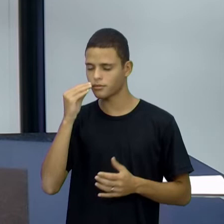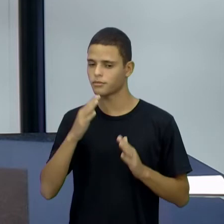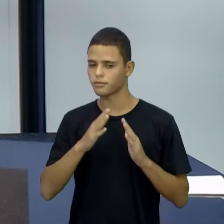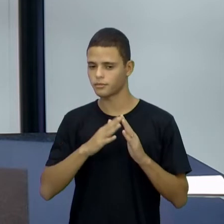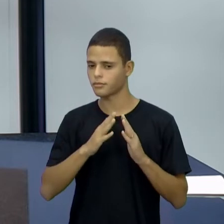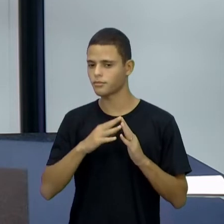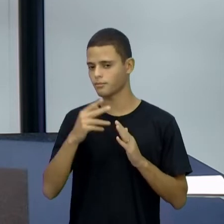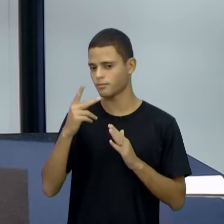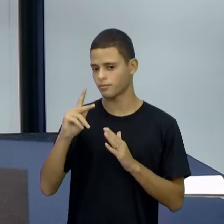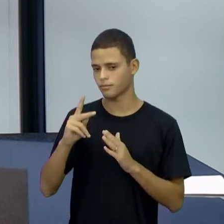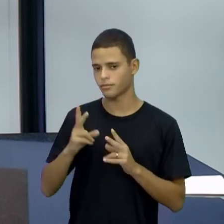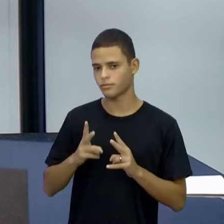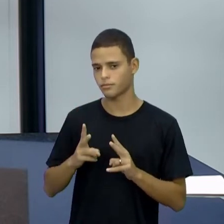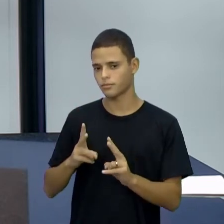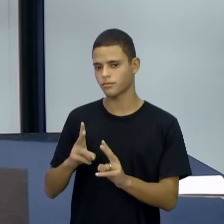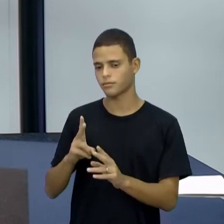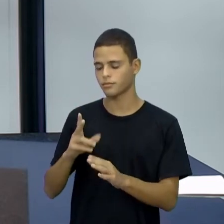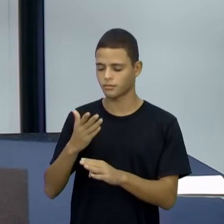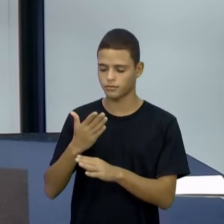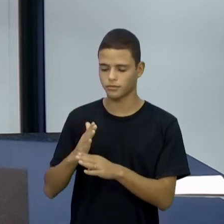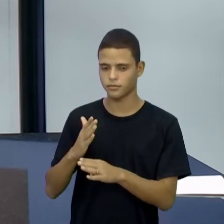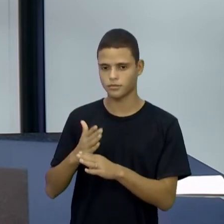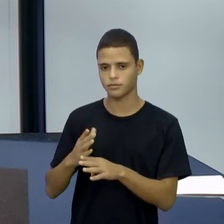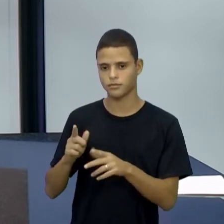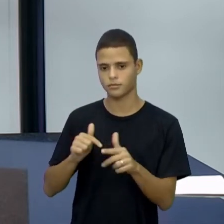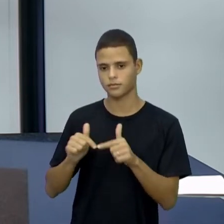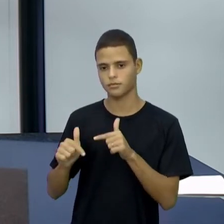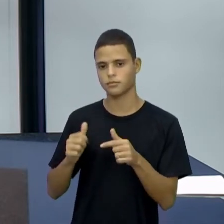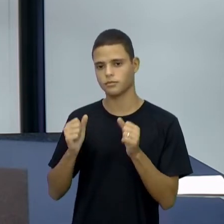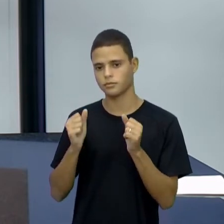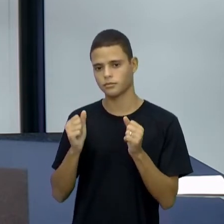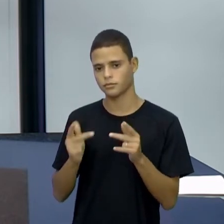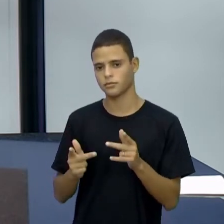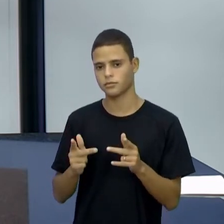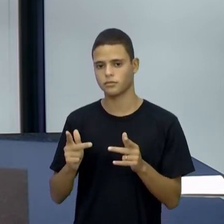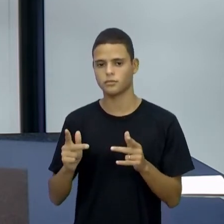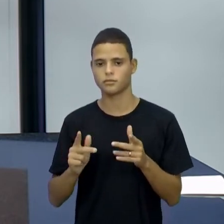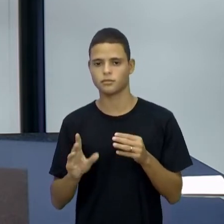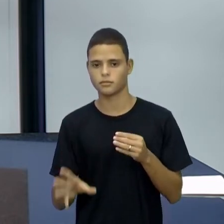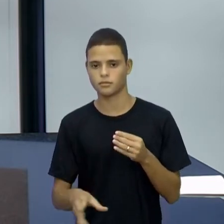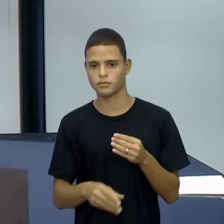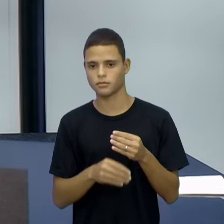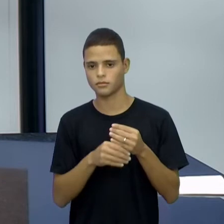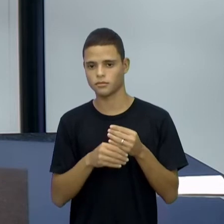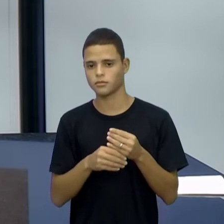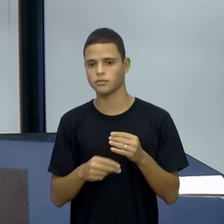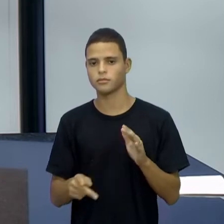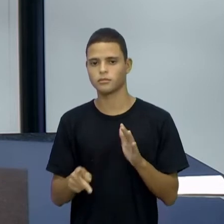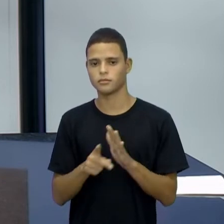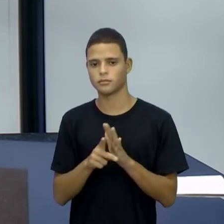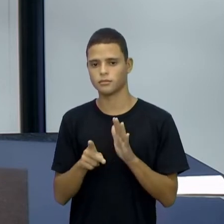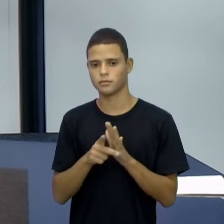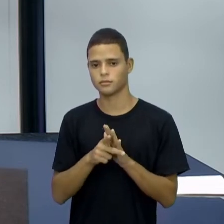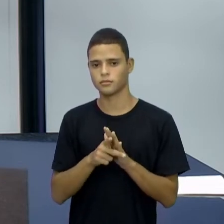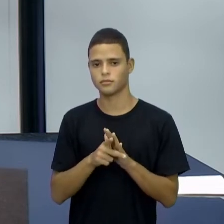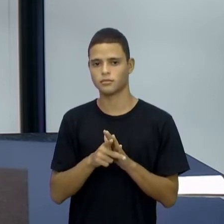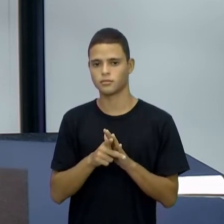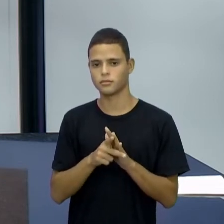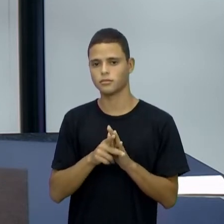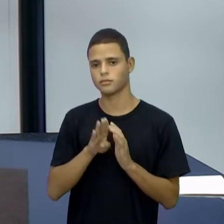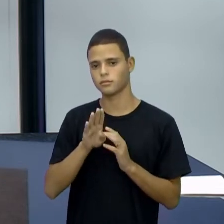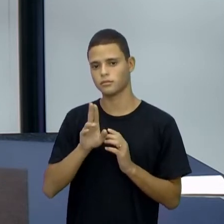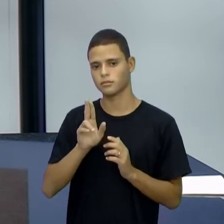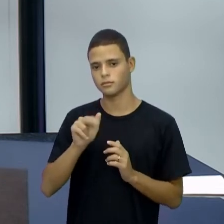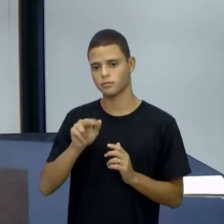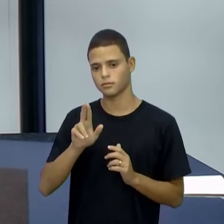Dê seguimento a esse protótipo de vocês com essa turbina, acoplando esta turbininha aí a uma bobina, a um ímã,